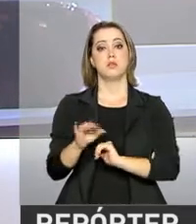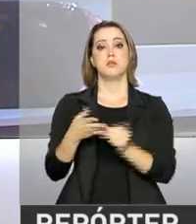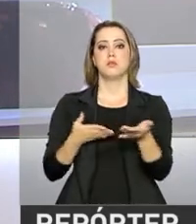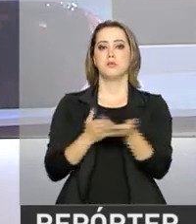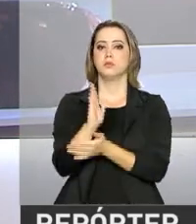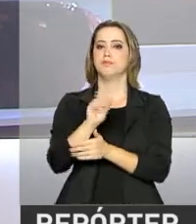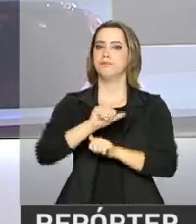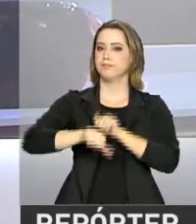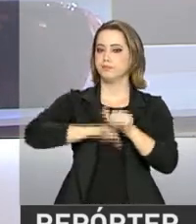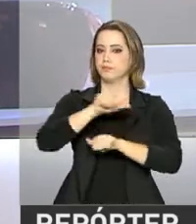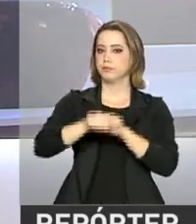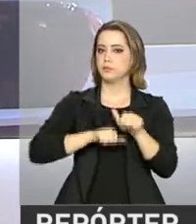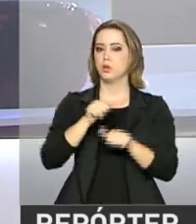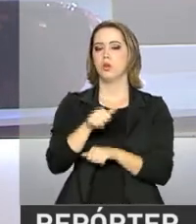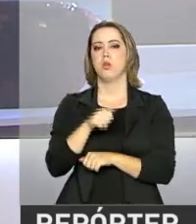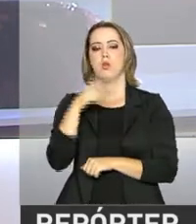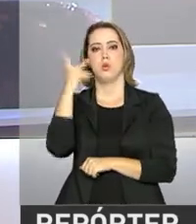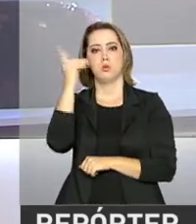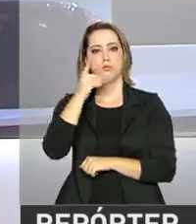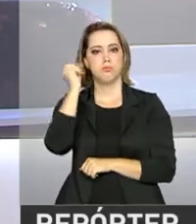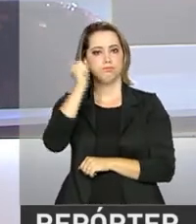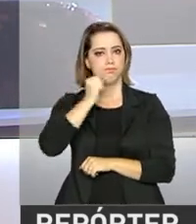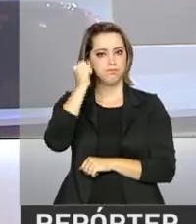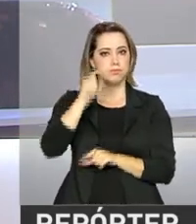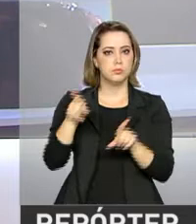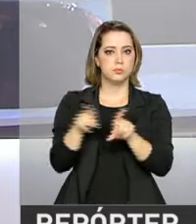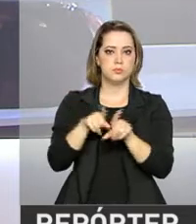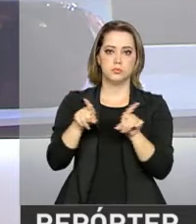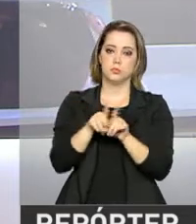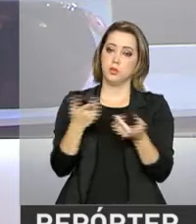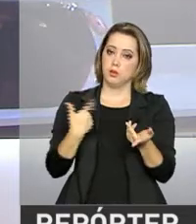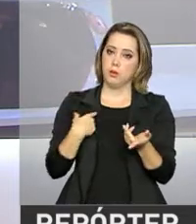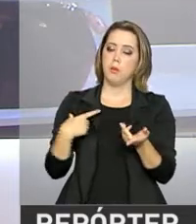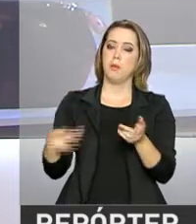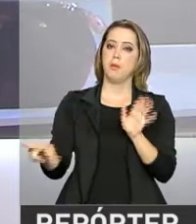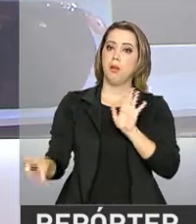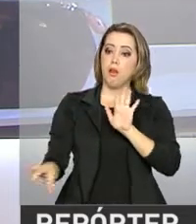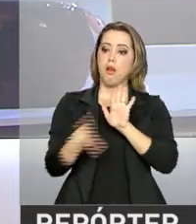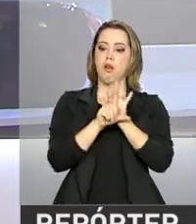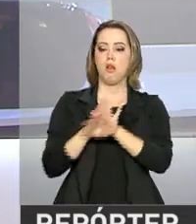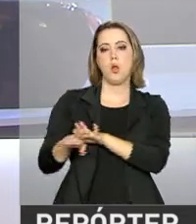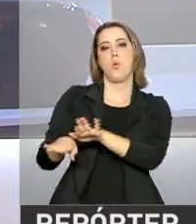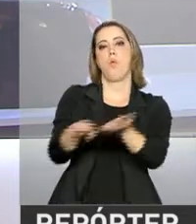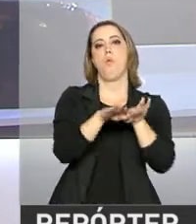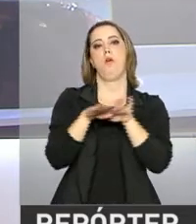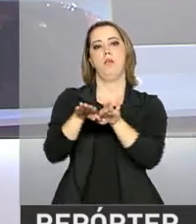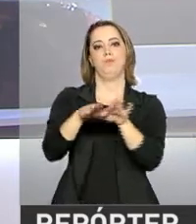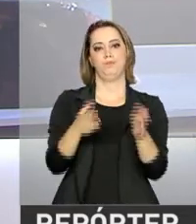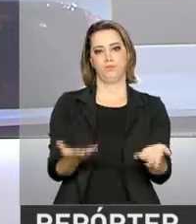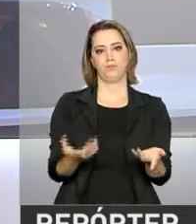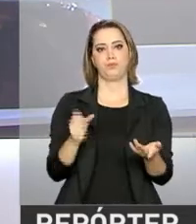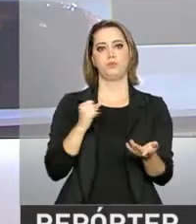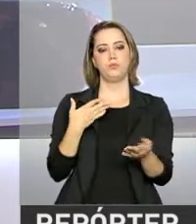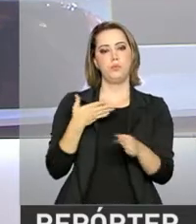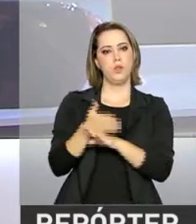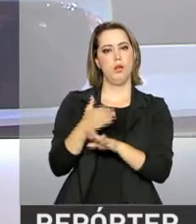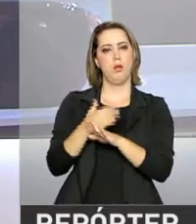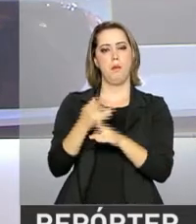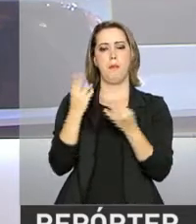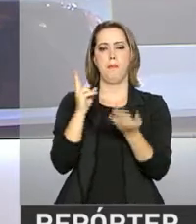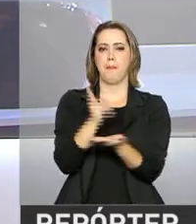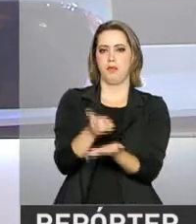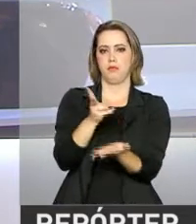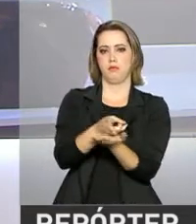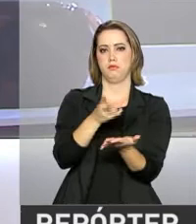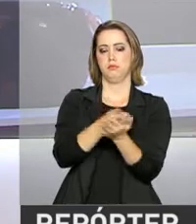aprovadas as mudanças os parlamentares também vão deixar de ter meses dicas para aposentadoria e passam a seguir as normas do